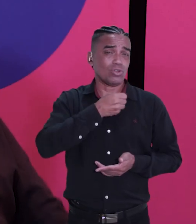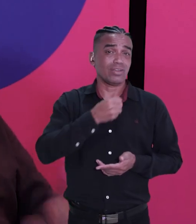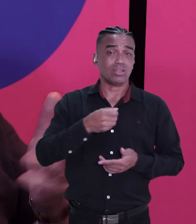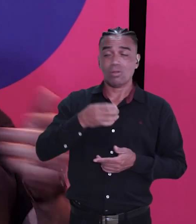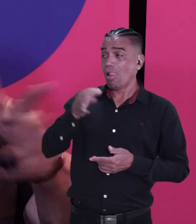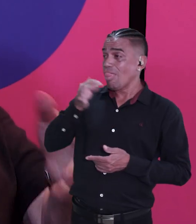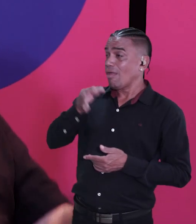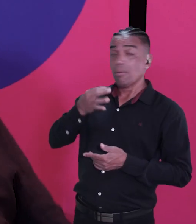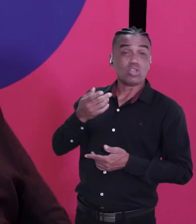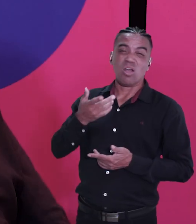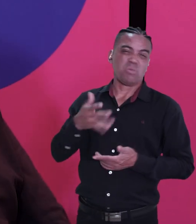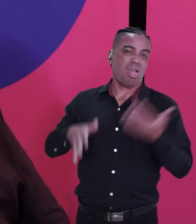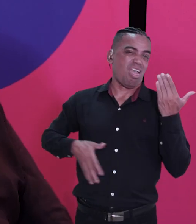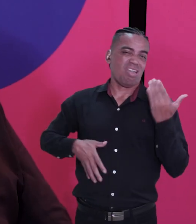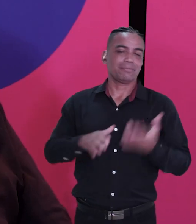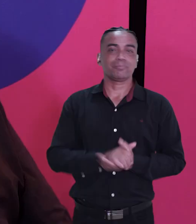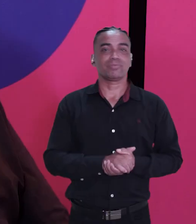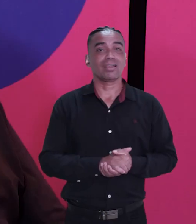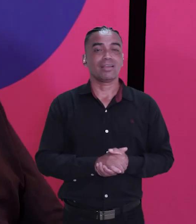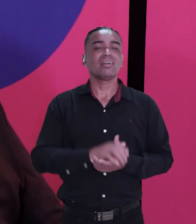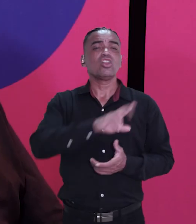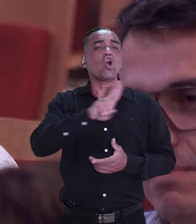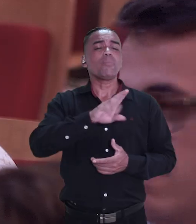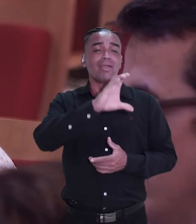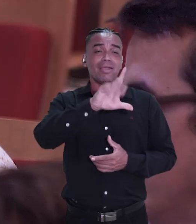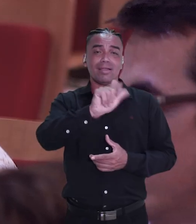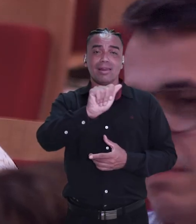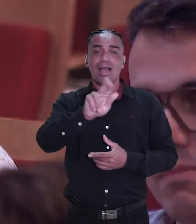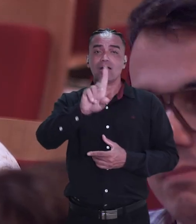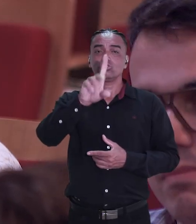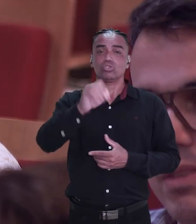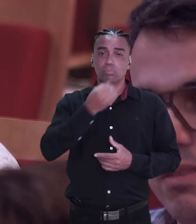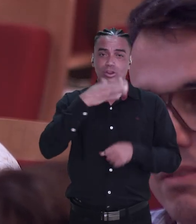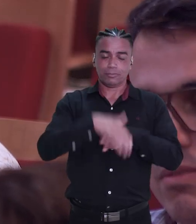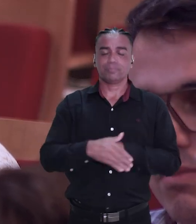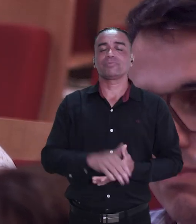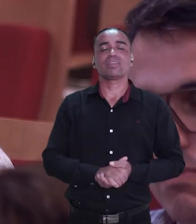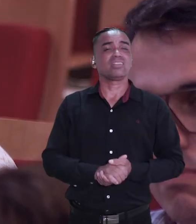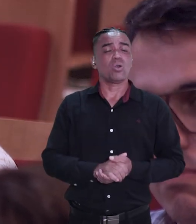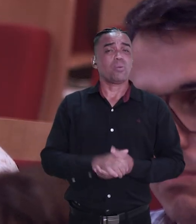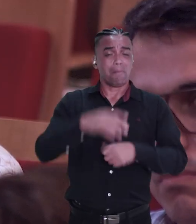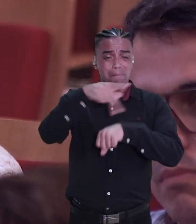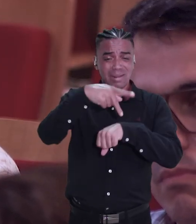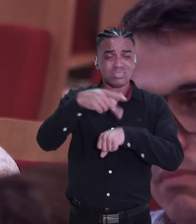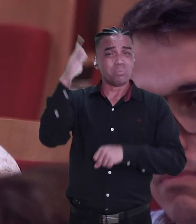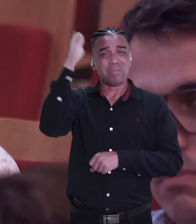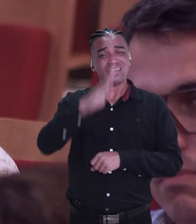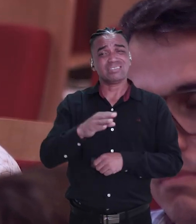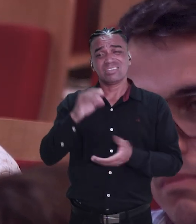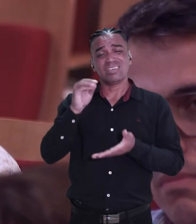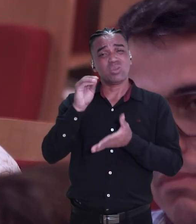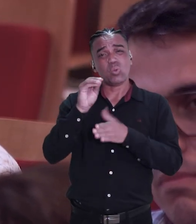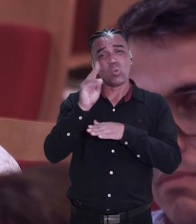entendeu? Mas não tinha, só tinha picolé vagabundo. Boa noite, como é que você chama? É Cláudio. O Brasil é um país que cuida muito mal da